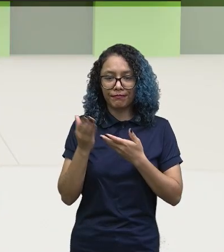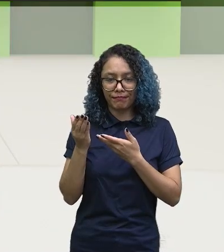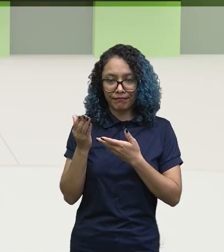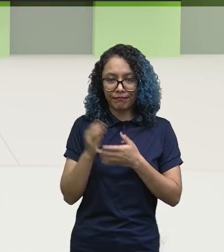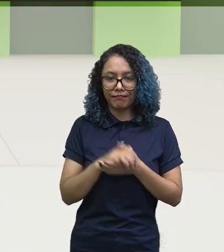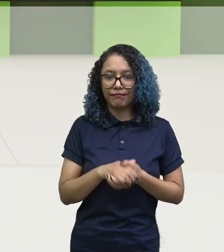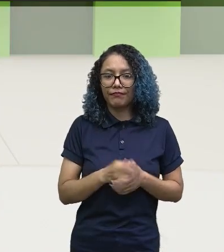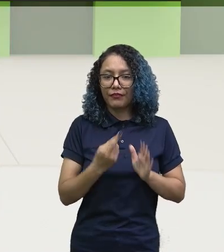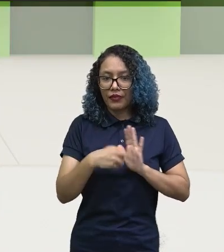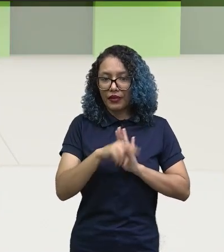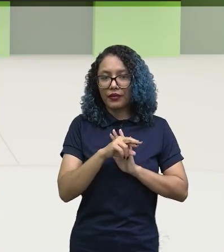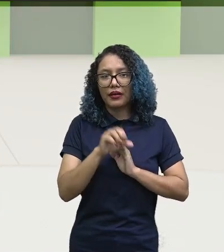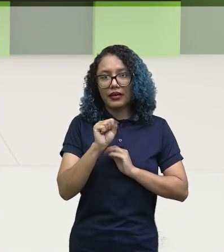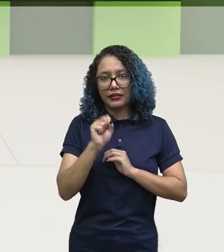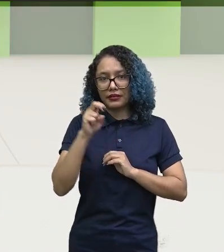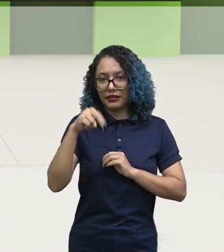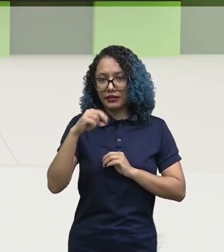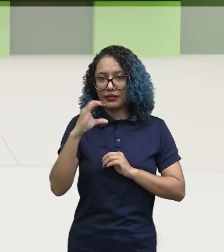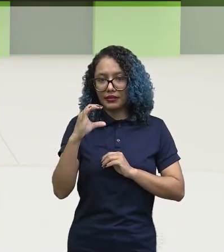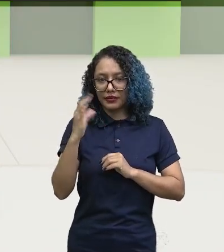nervoso central.